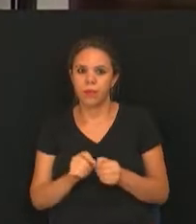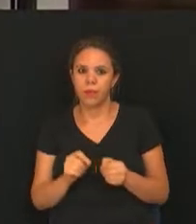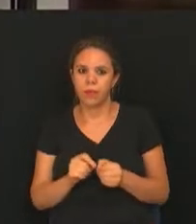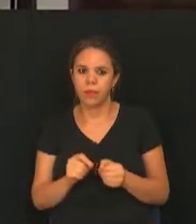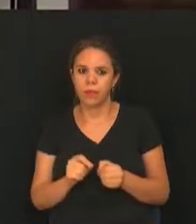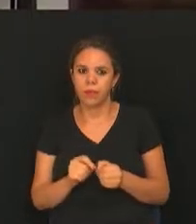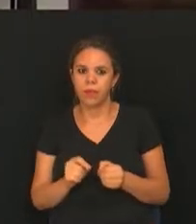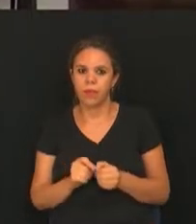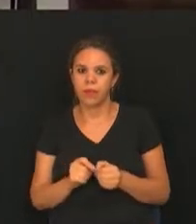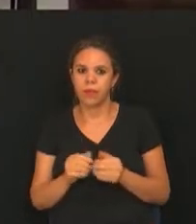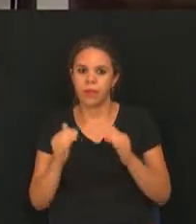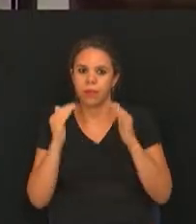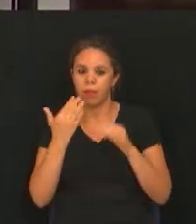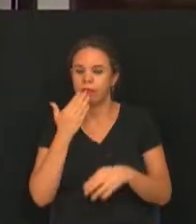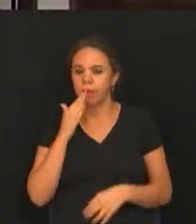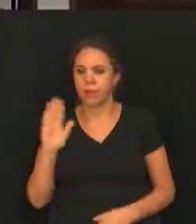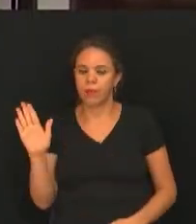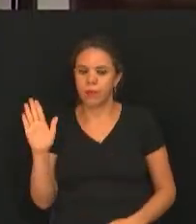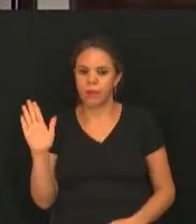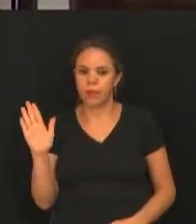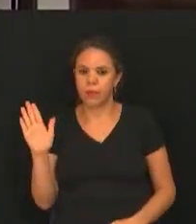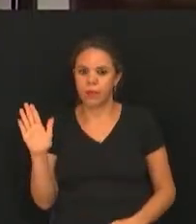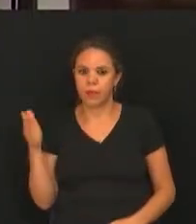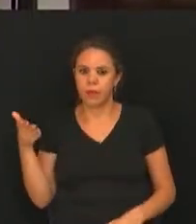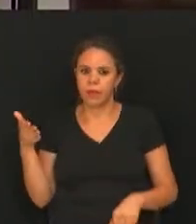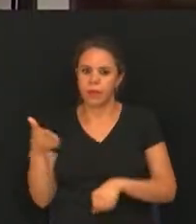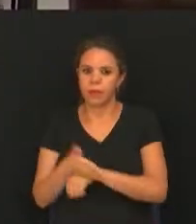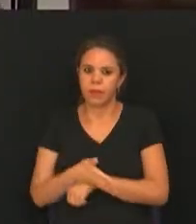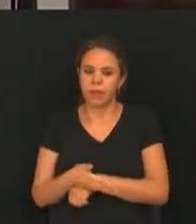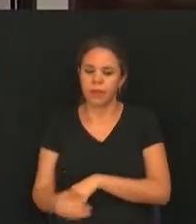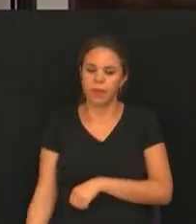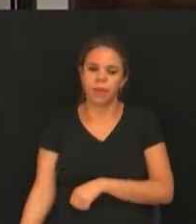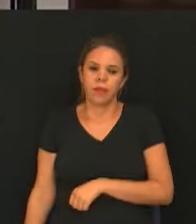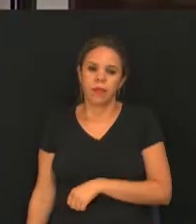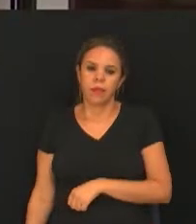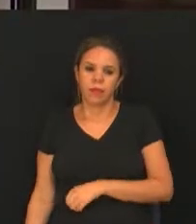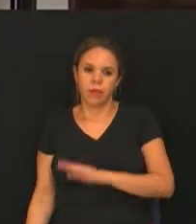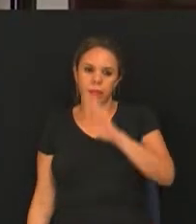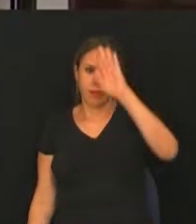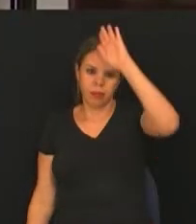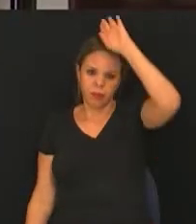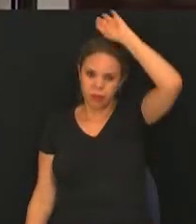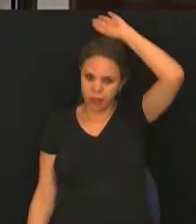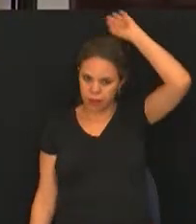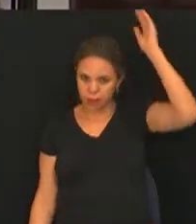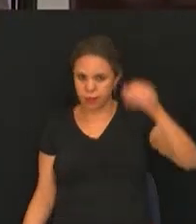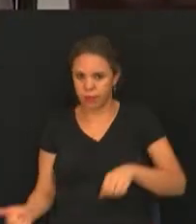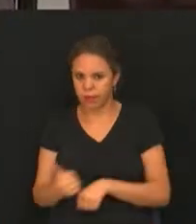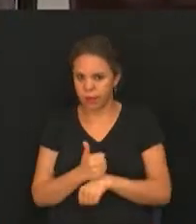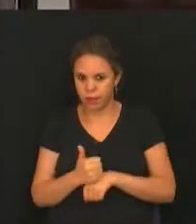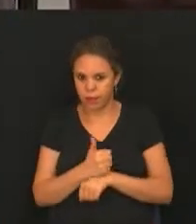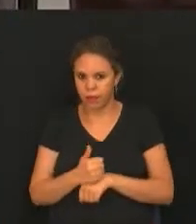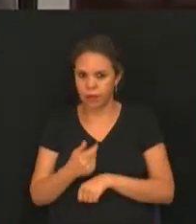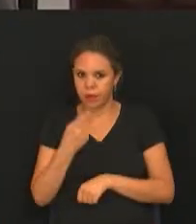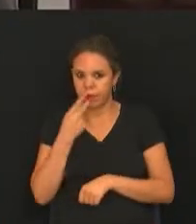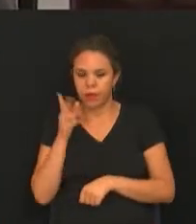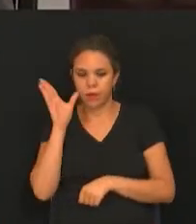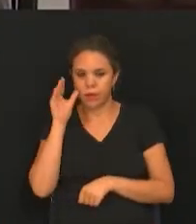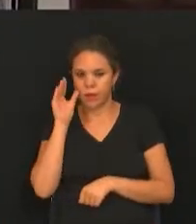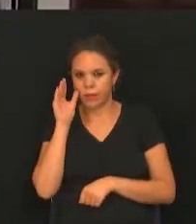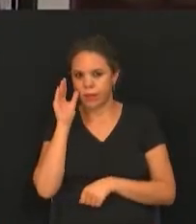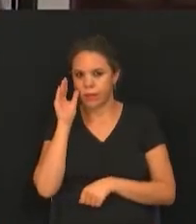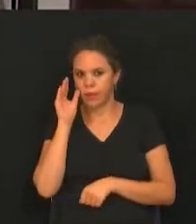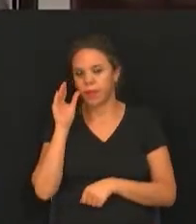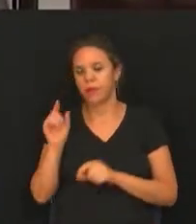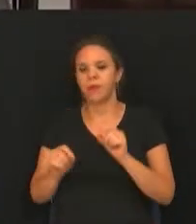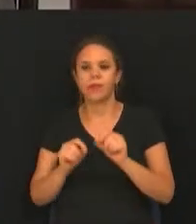o juramento quando nós entramos no início da carreira. Agora, o senhor contava algumas curiosidades sobre o